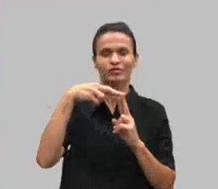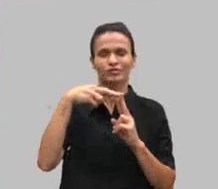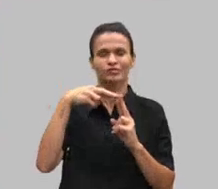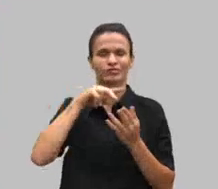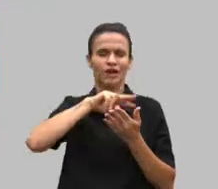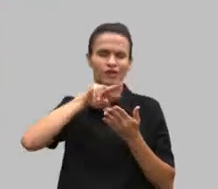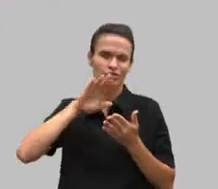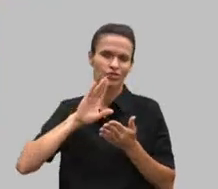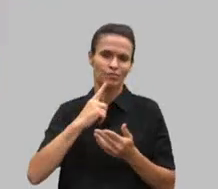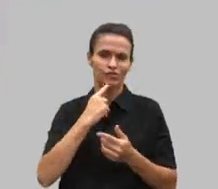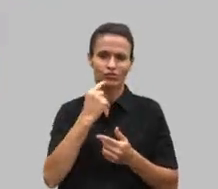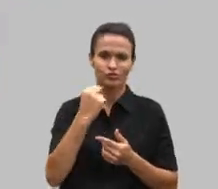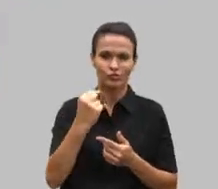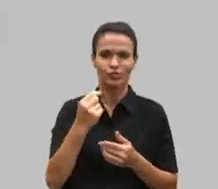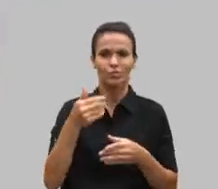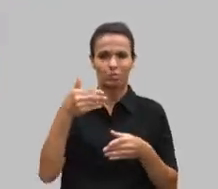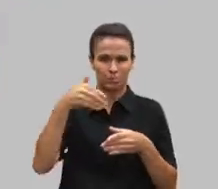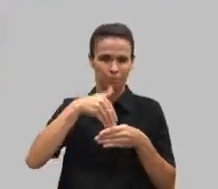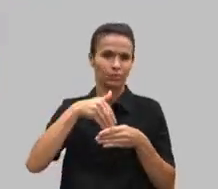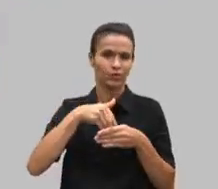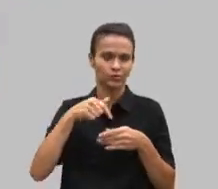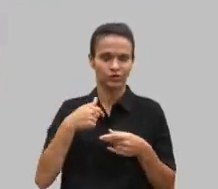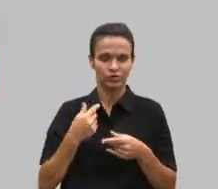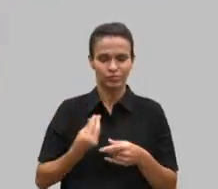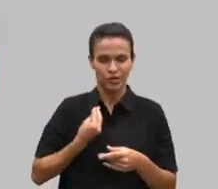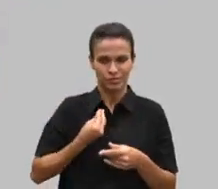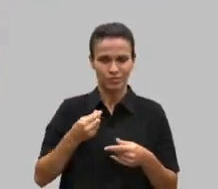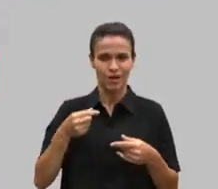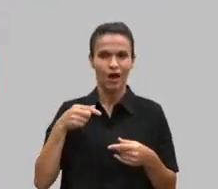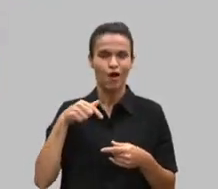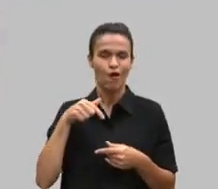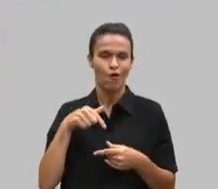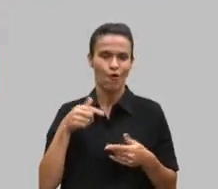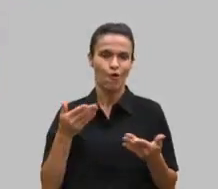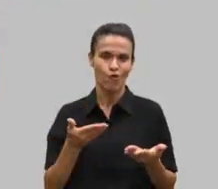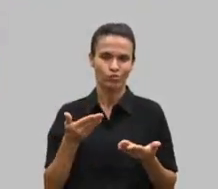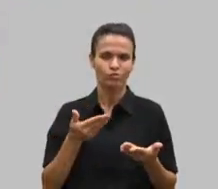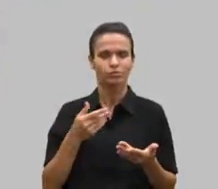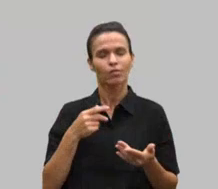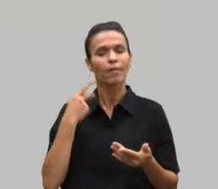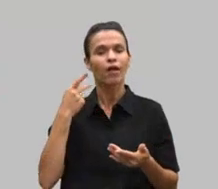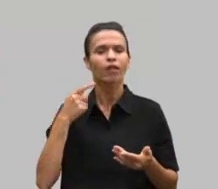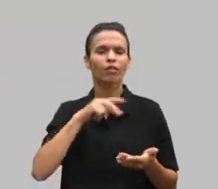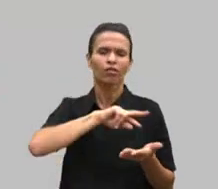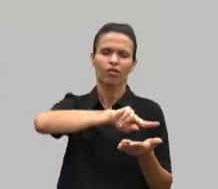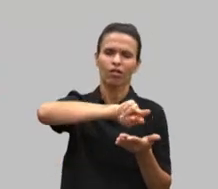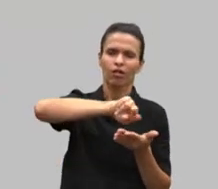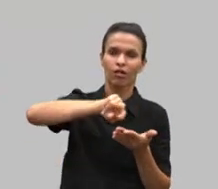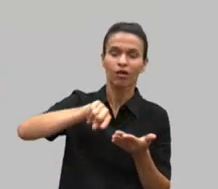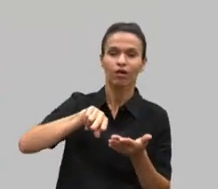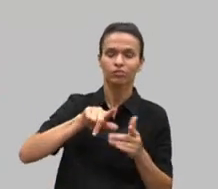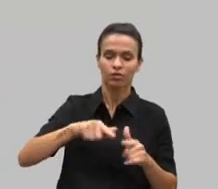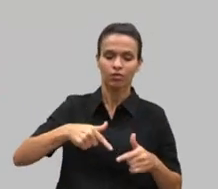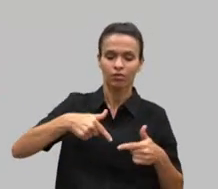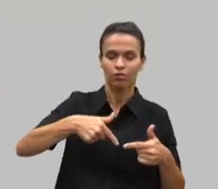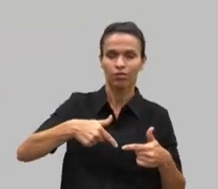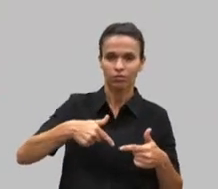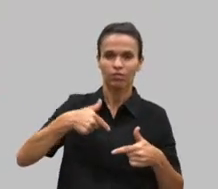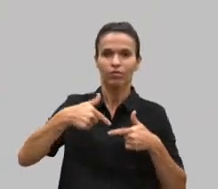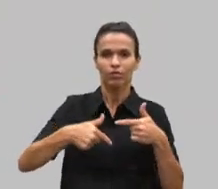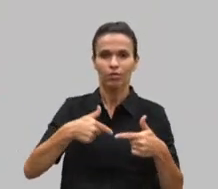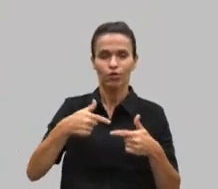estar Até porque eu sempre falo que o Parlamento ele tem diversas funções e missões claro